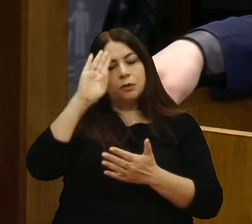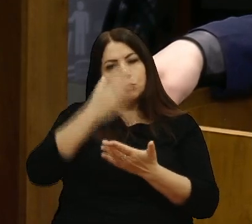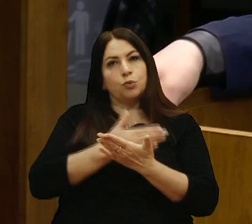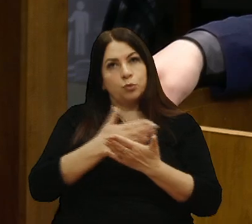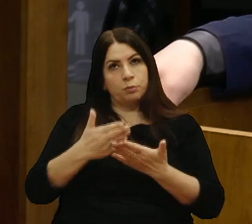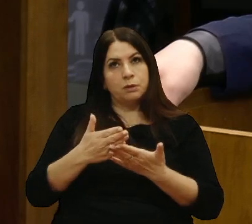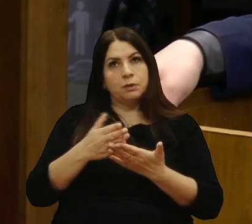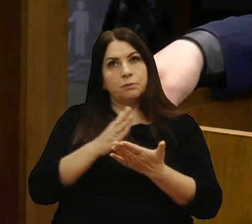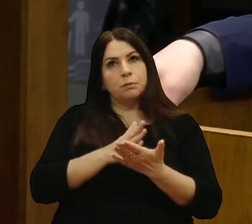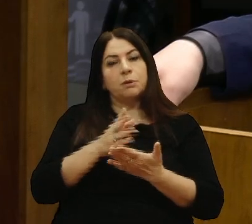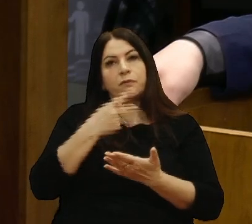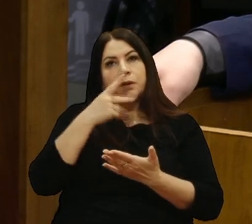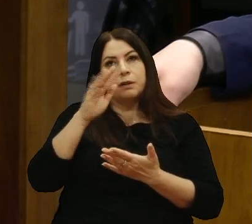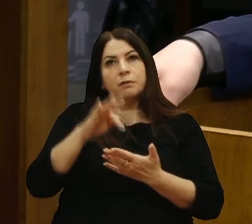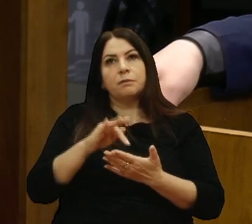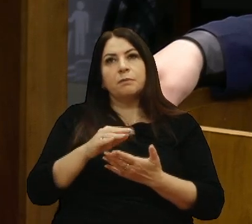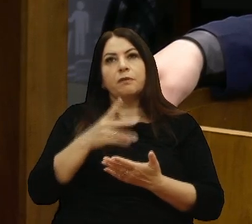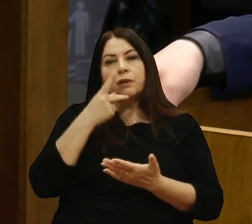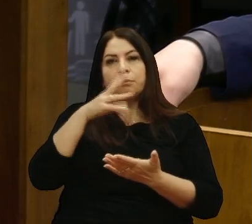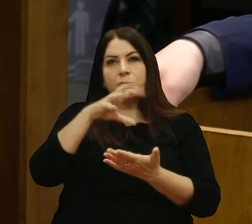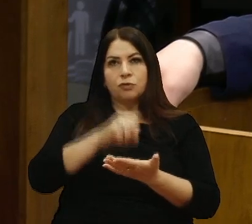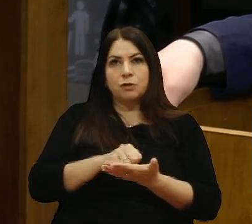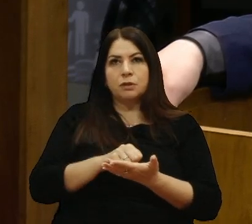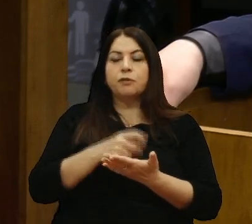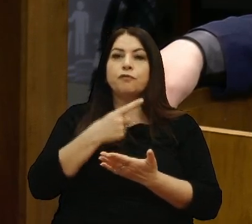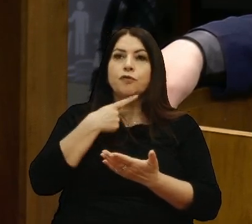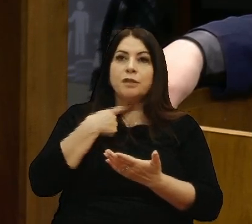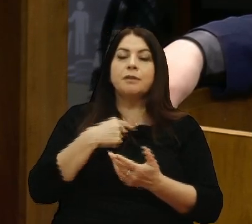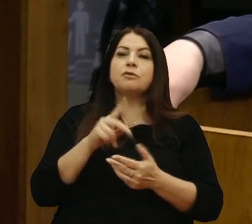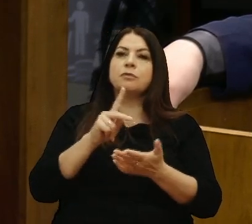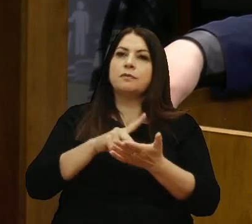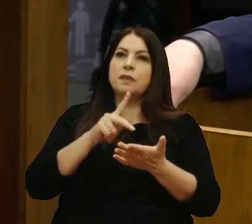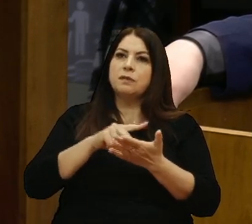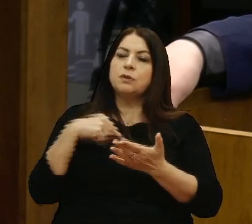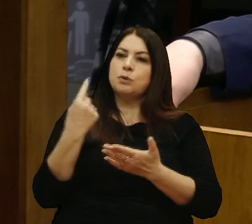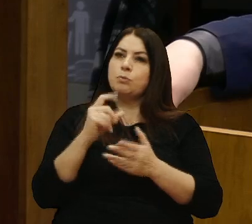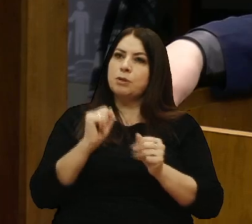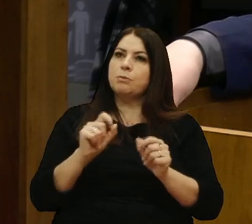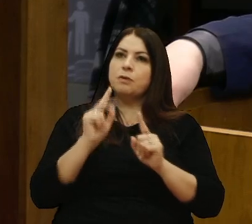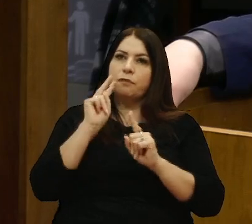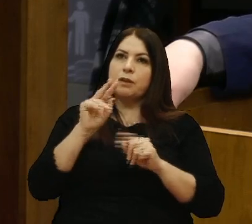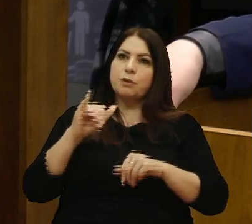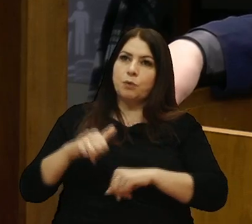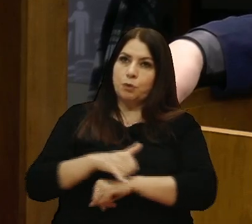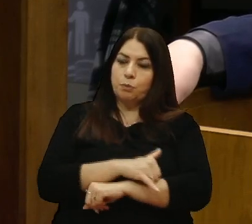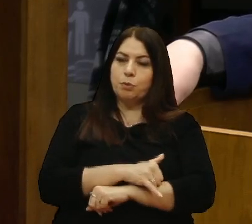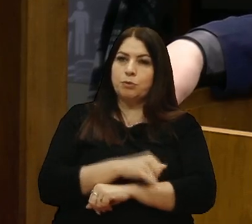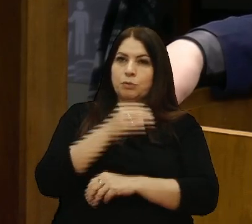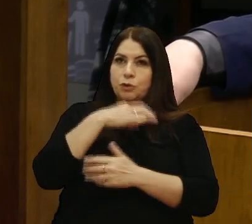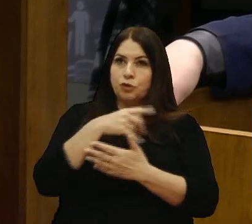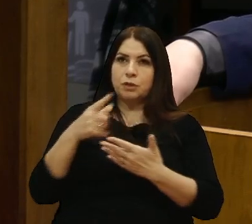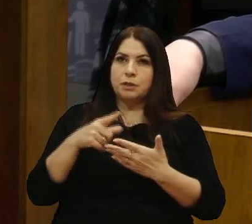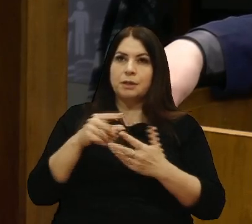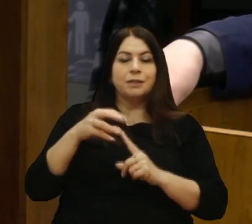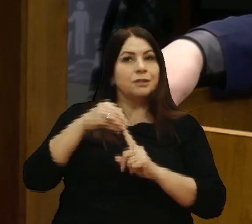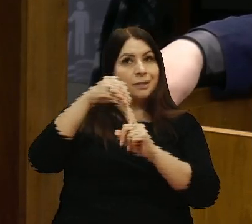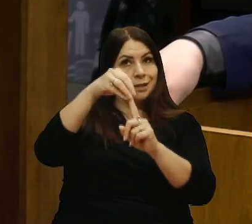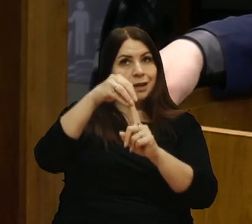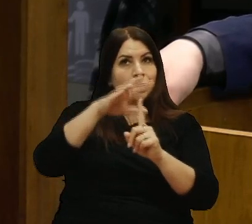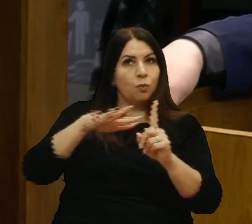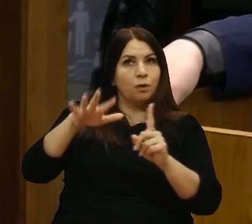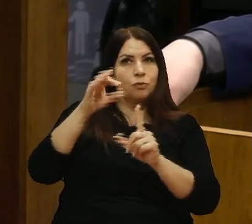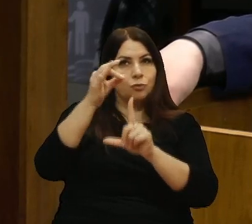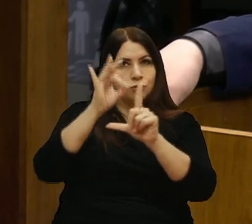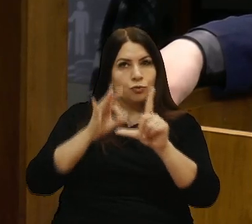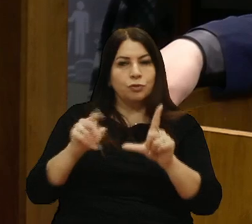para encaminhar minhas palavras, fica aqui registrado, e o desejo de que, de fato, nós possamos ver esse aeroporto e Caxias possa ser destaque no hub logístico